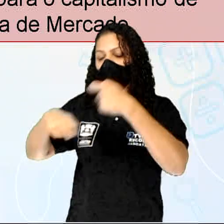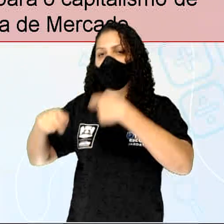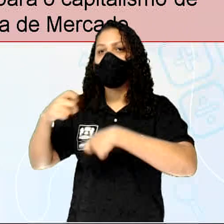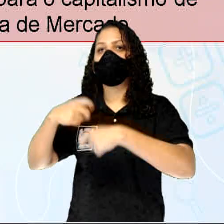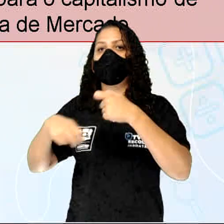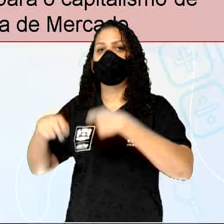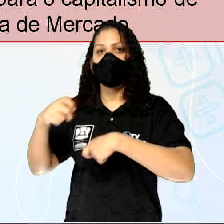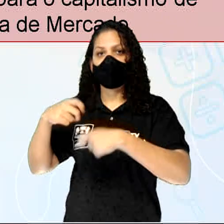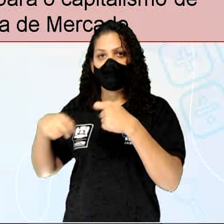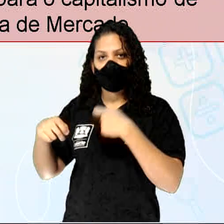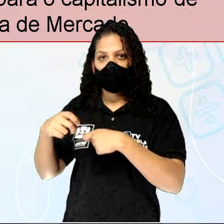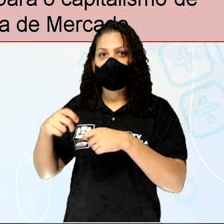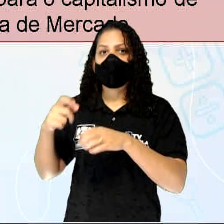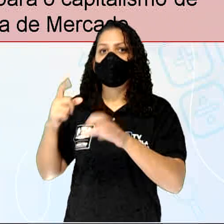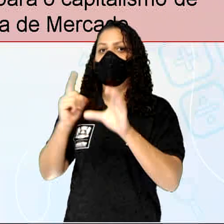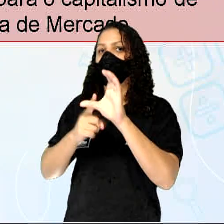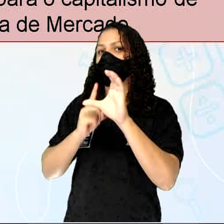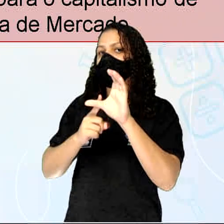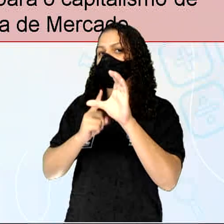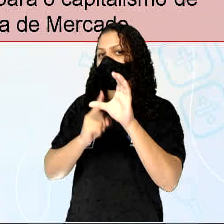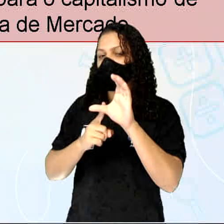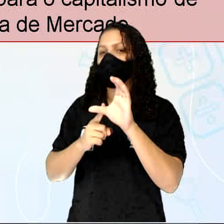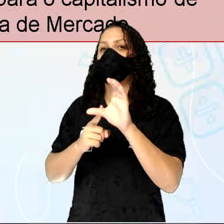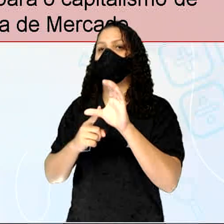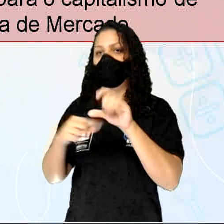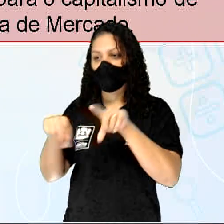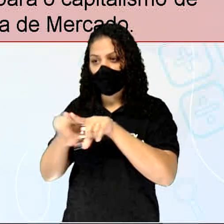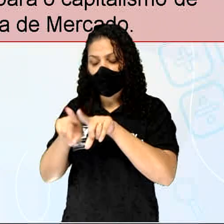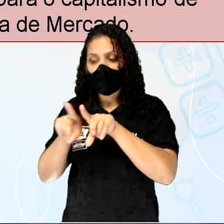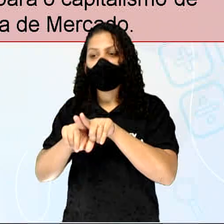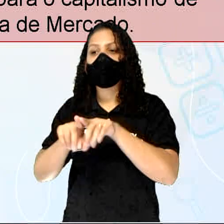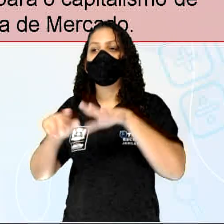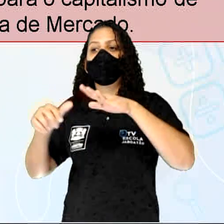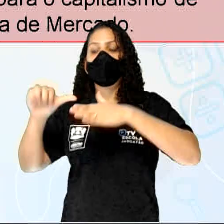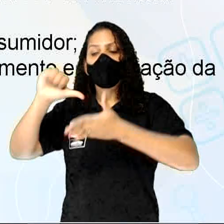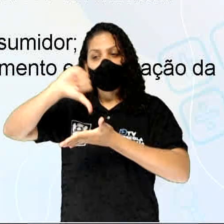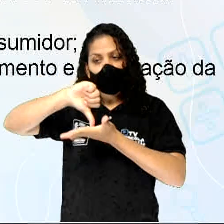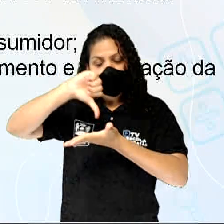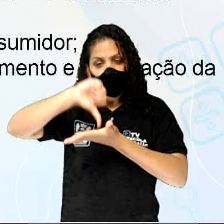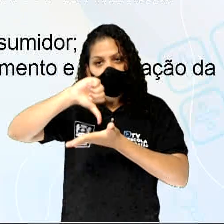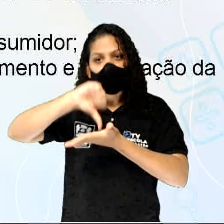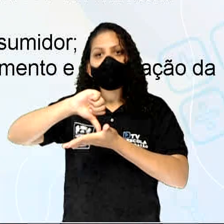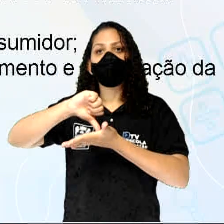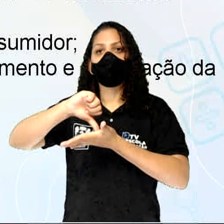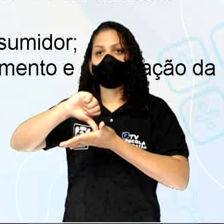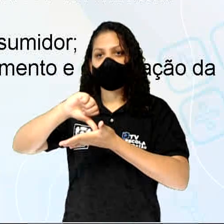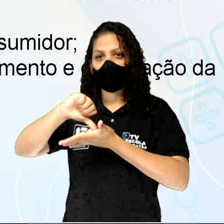ou capitalismo de Estado para o capitalismo de economia de mercado.